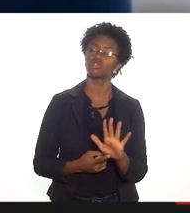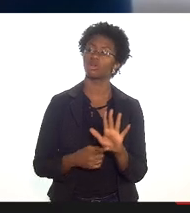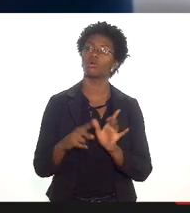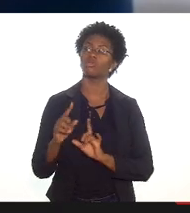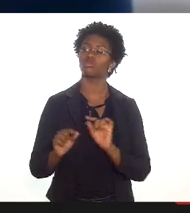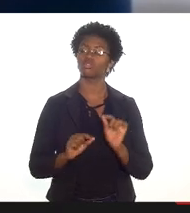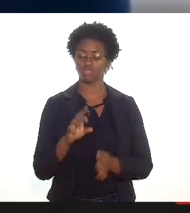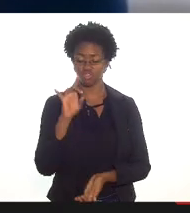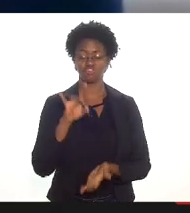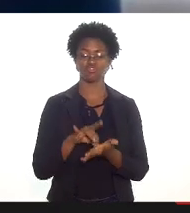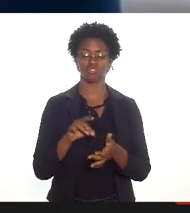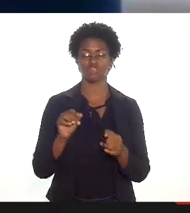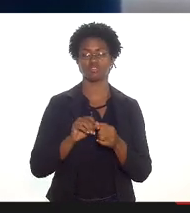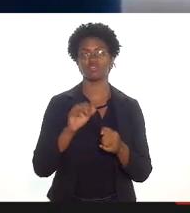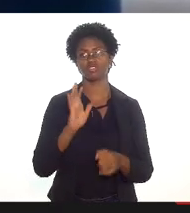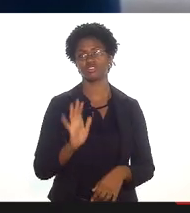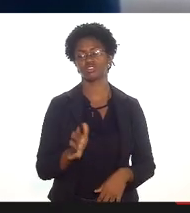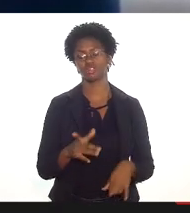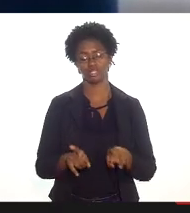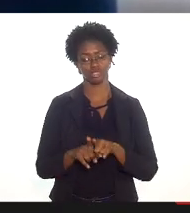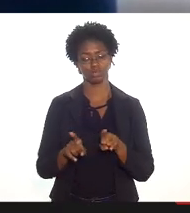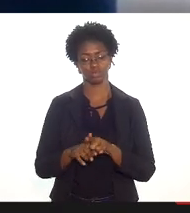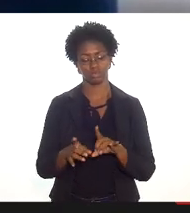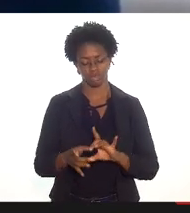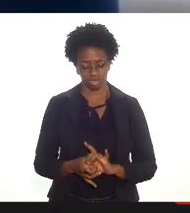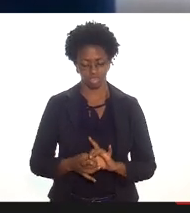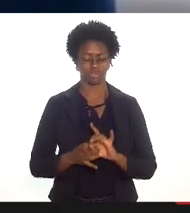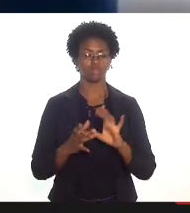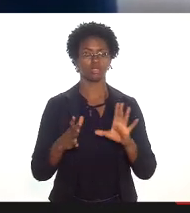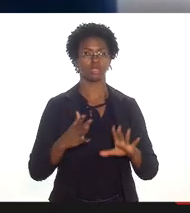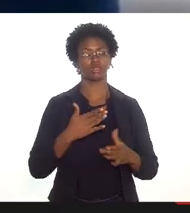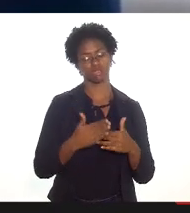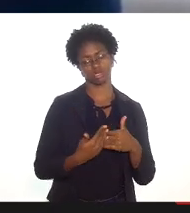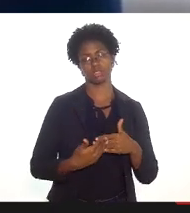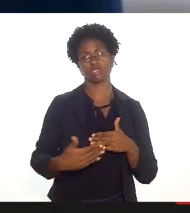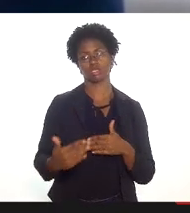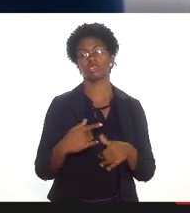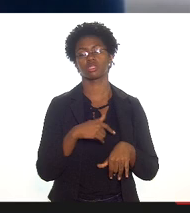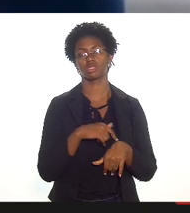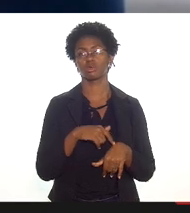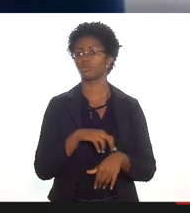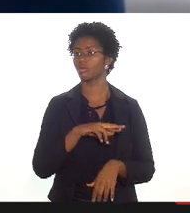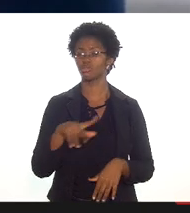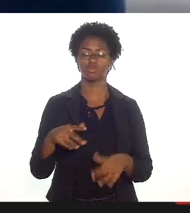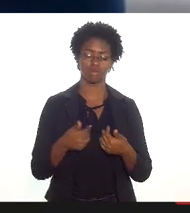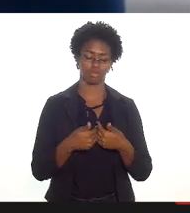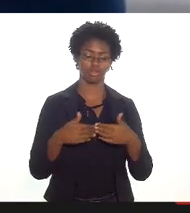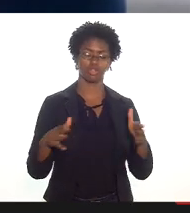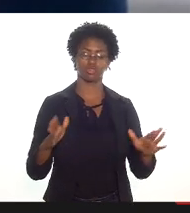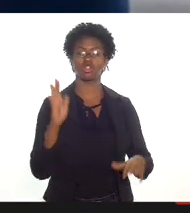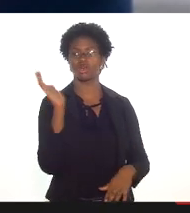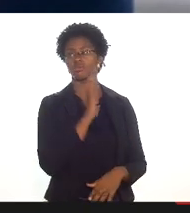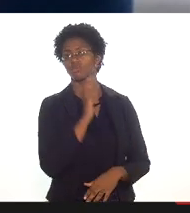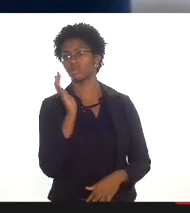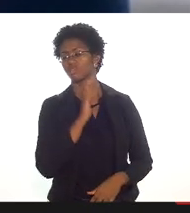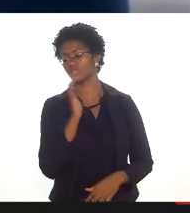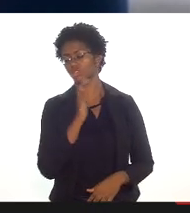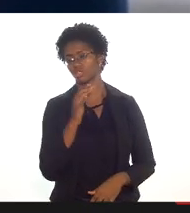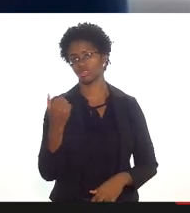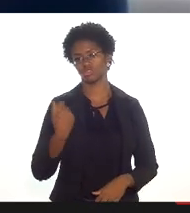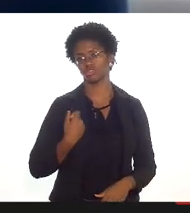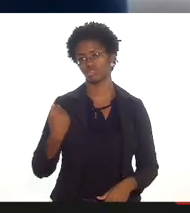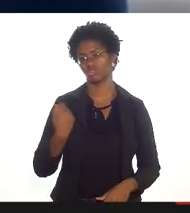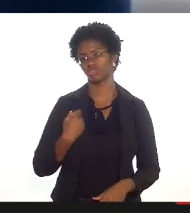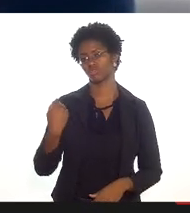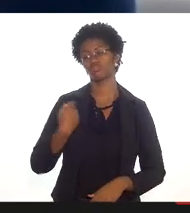e o que vem sendo disponibilizado ao longo aí desse tempo. Não foi uma abertura imediata de um número grande